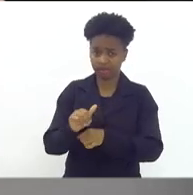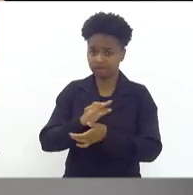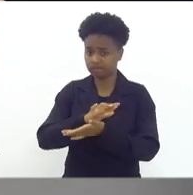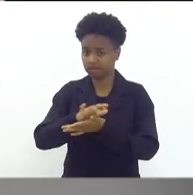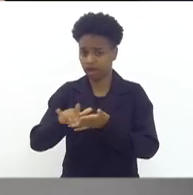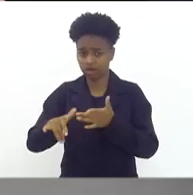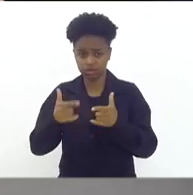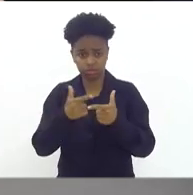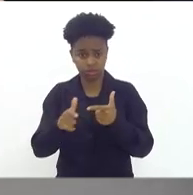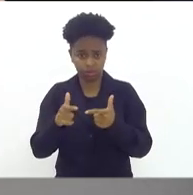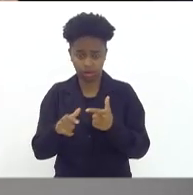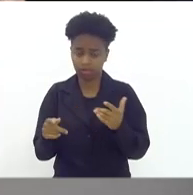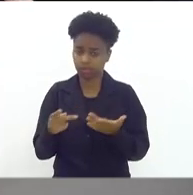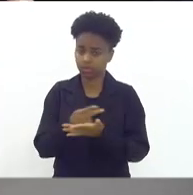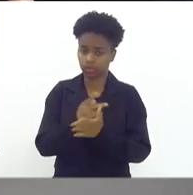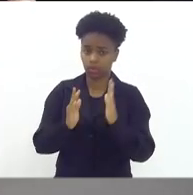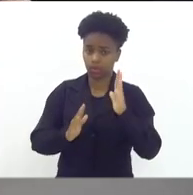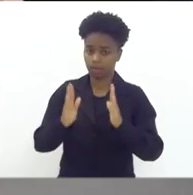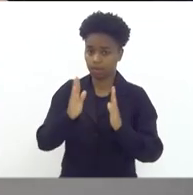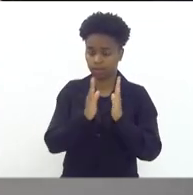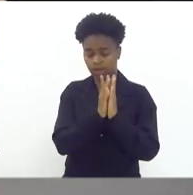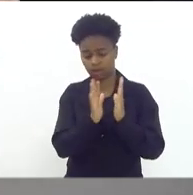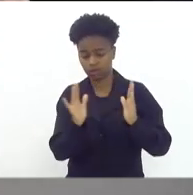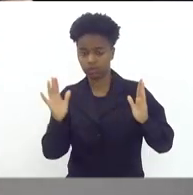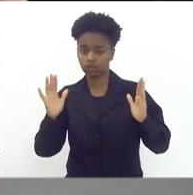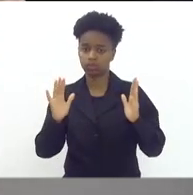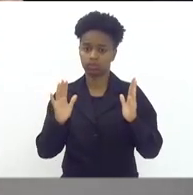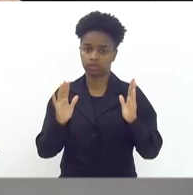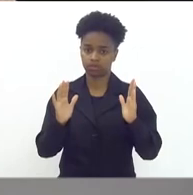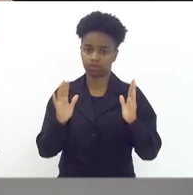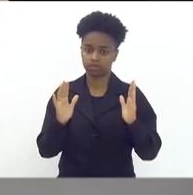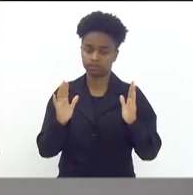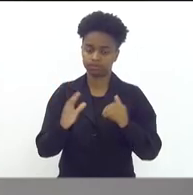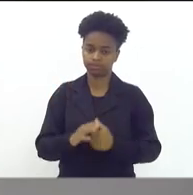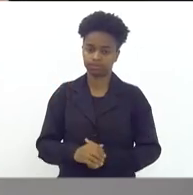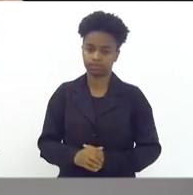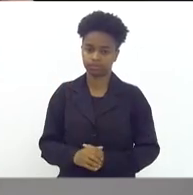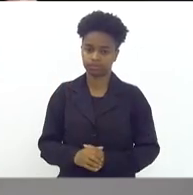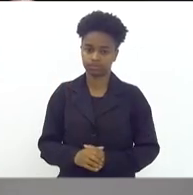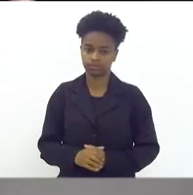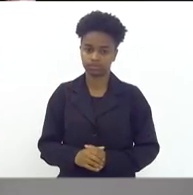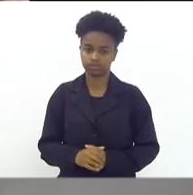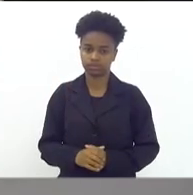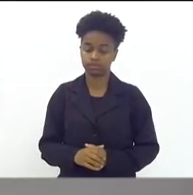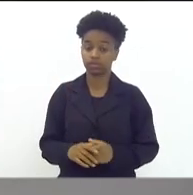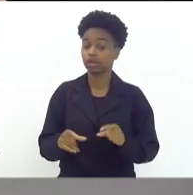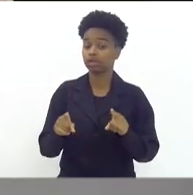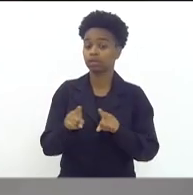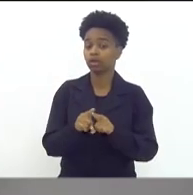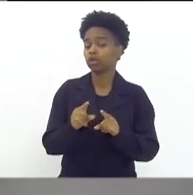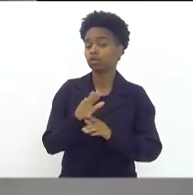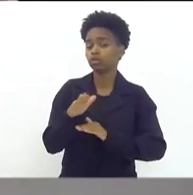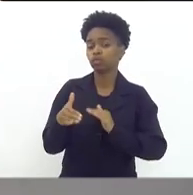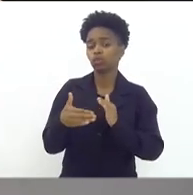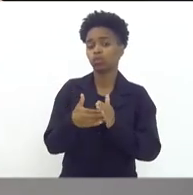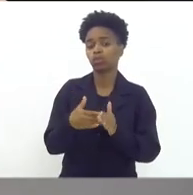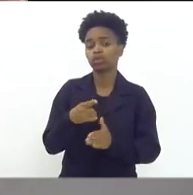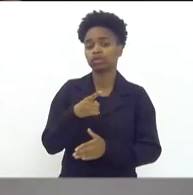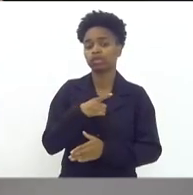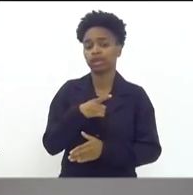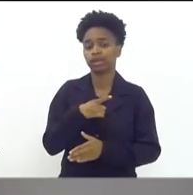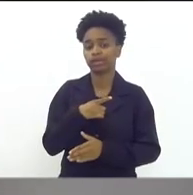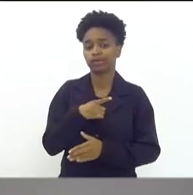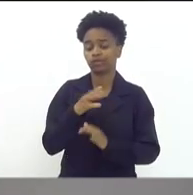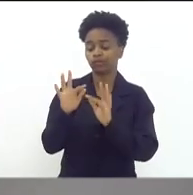esse período todo e tudo tem um ponto final